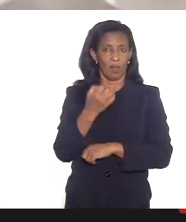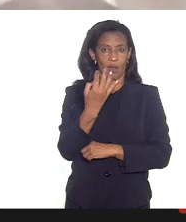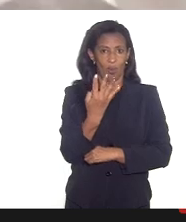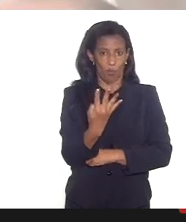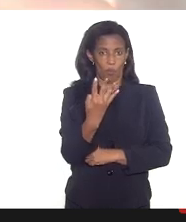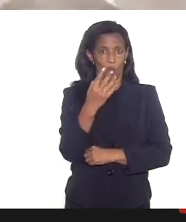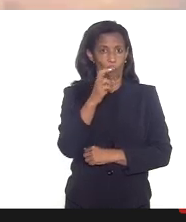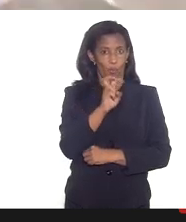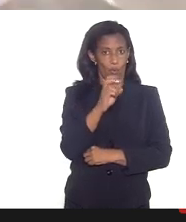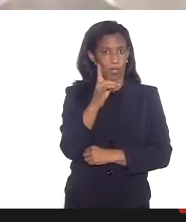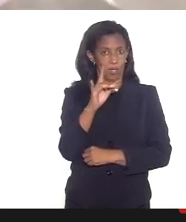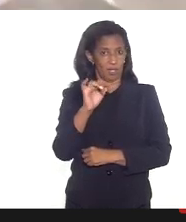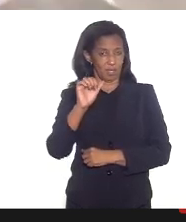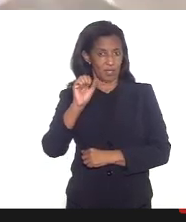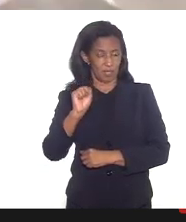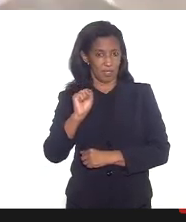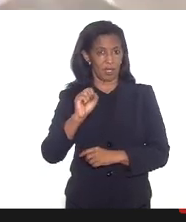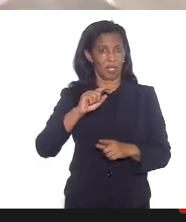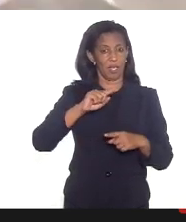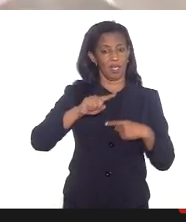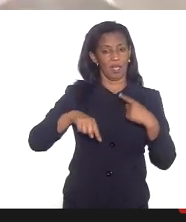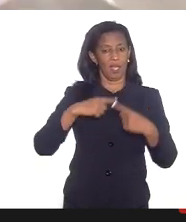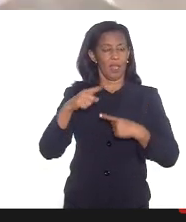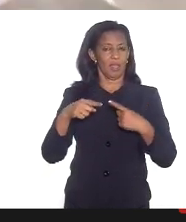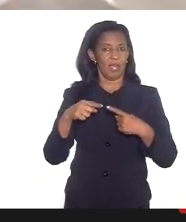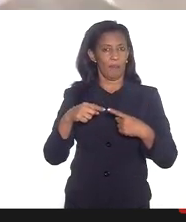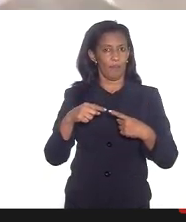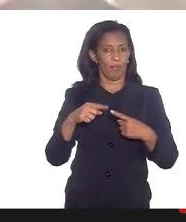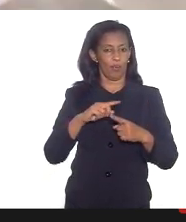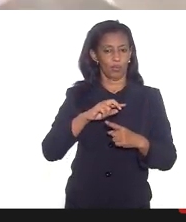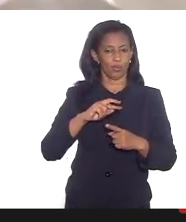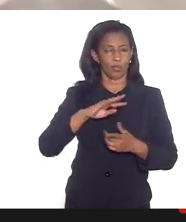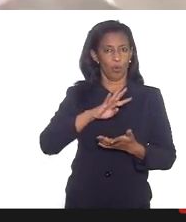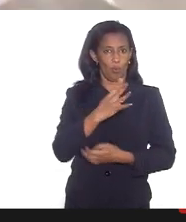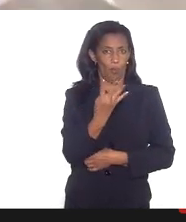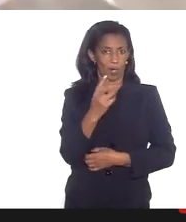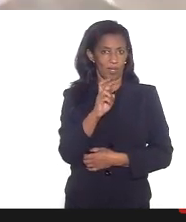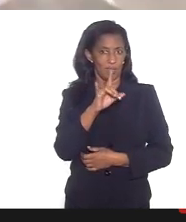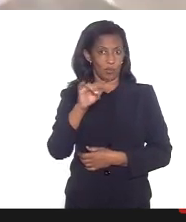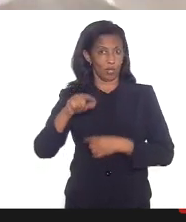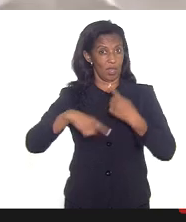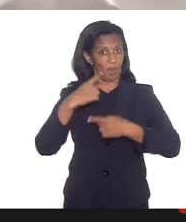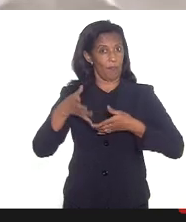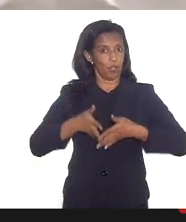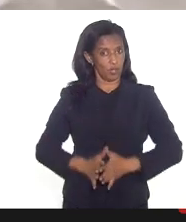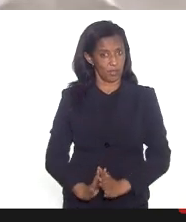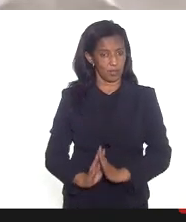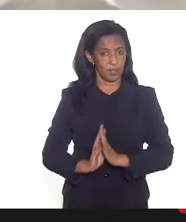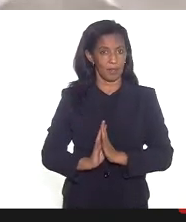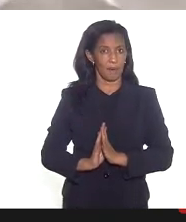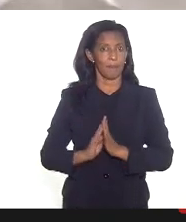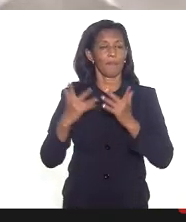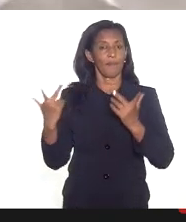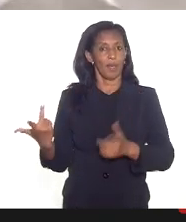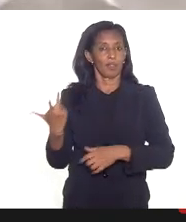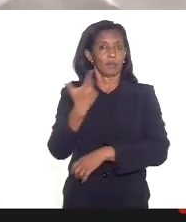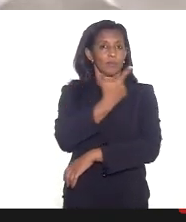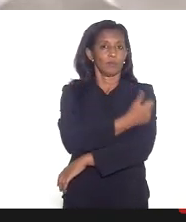de gestação ele depois pele que pode se traduzir em até 45 dias após o par para